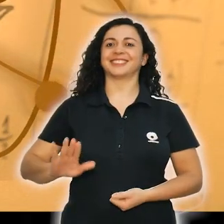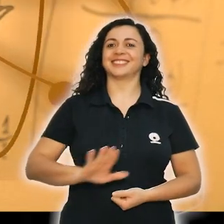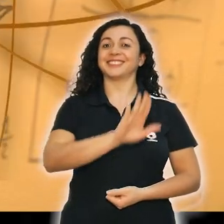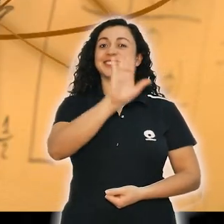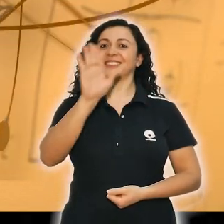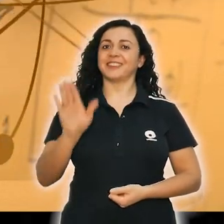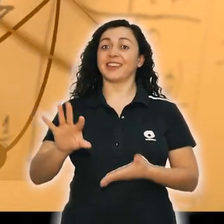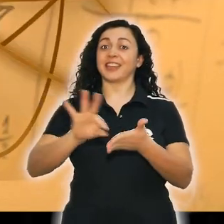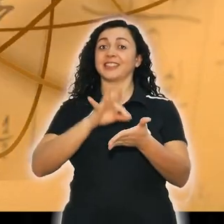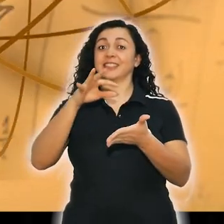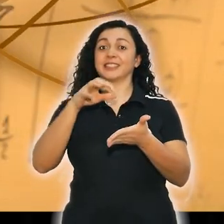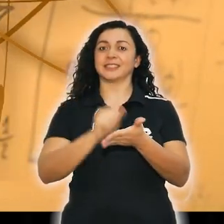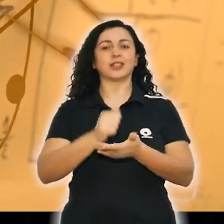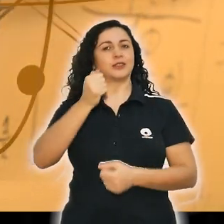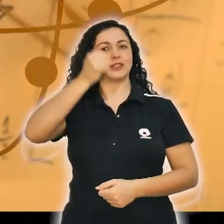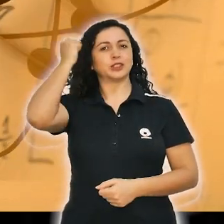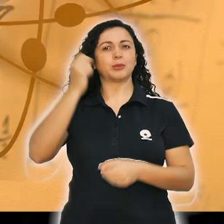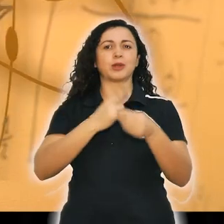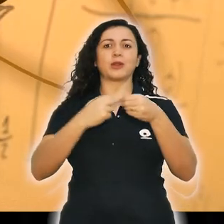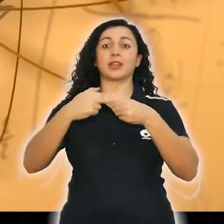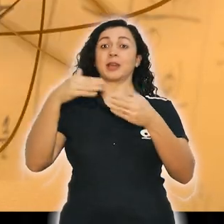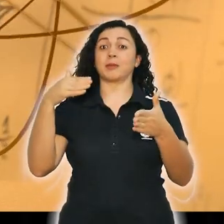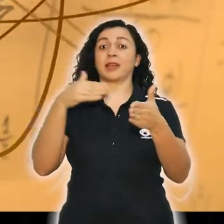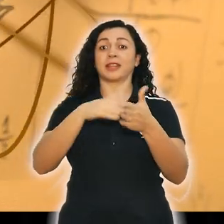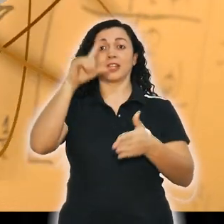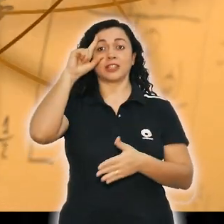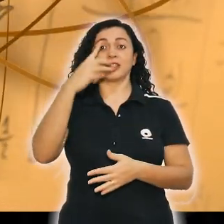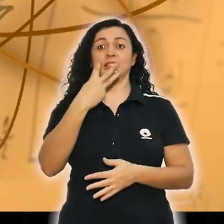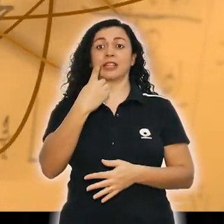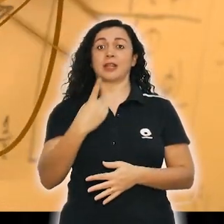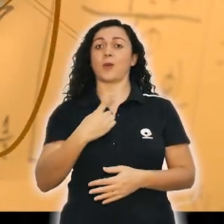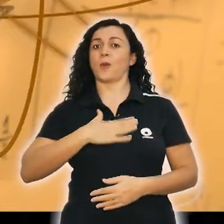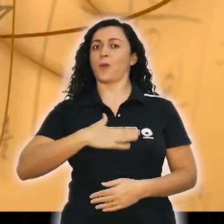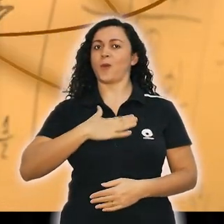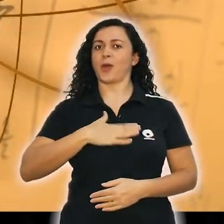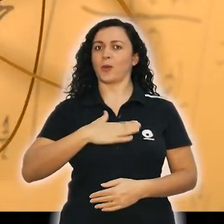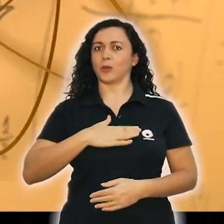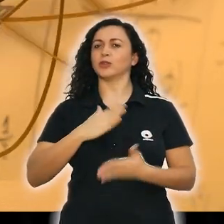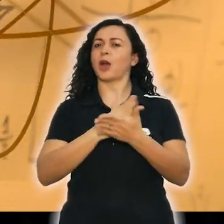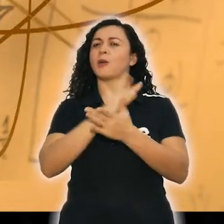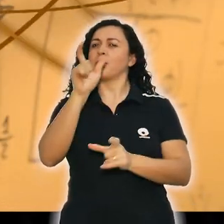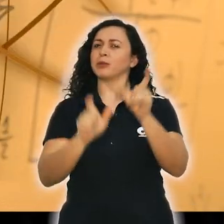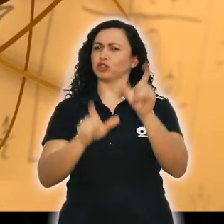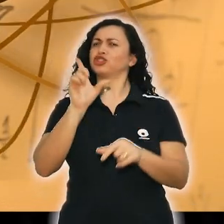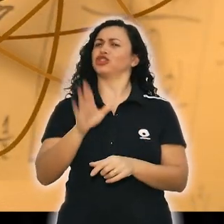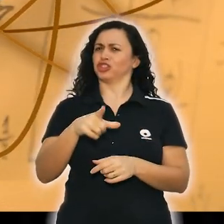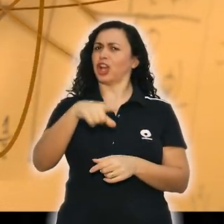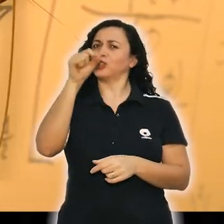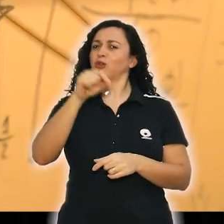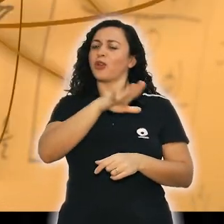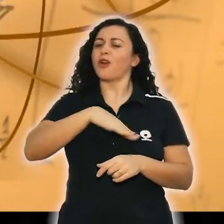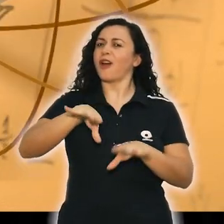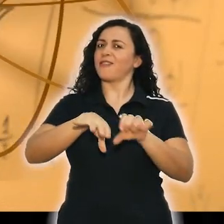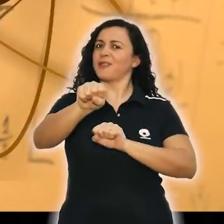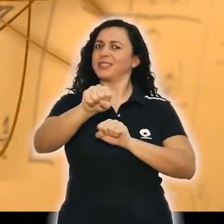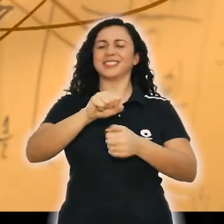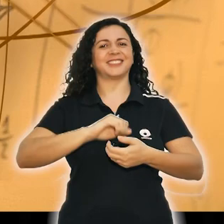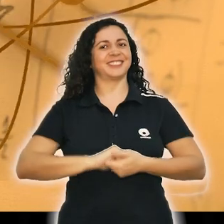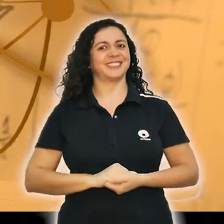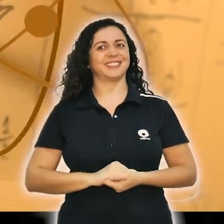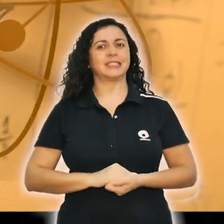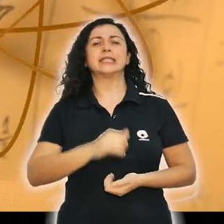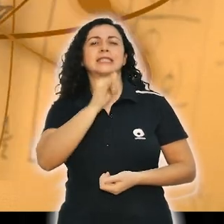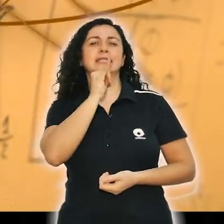lá, as inscrições para o vestibular da Unicamp vão até 31 de agosto e tem gente que já escolheu a área de formação. É